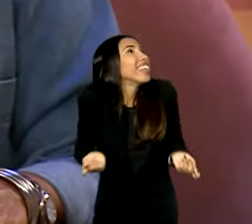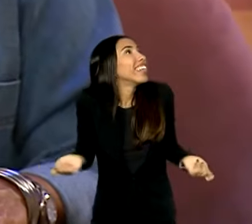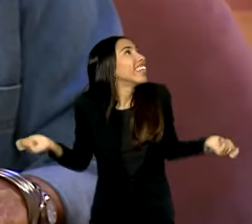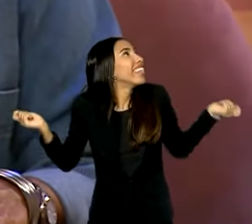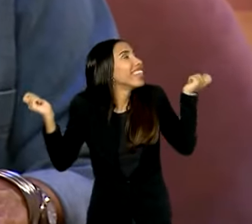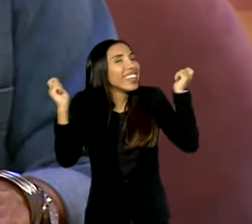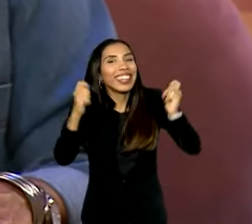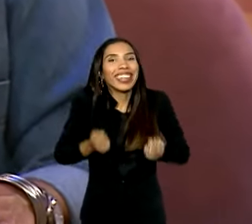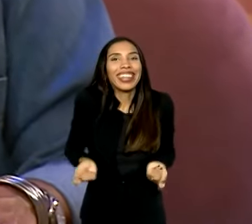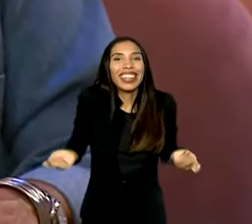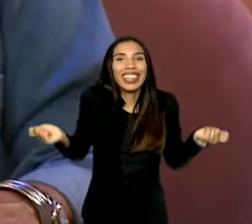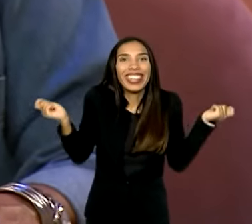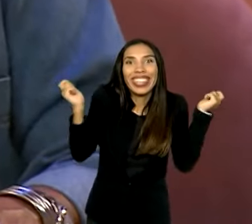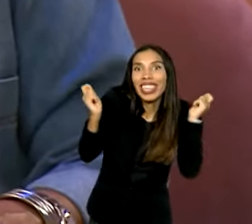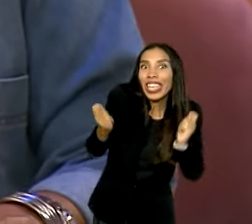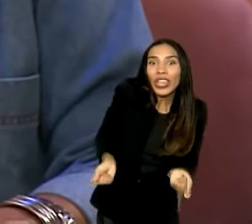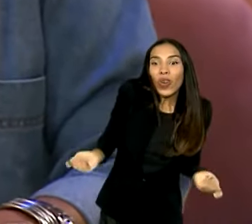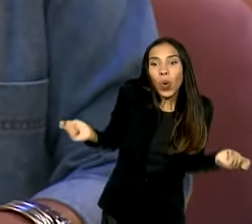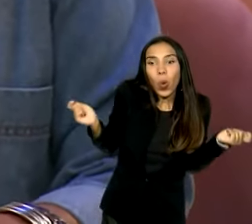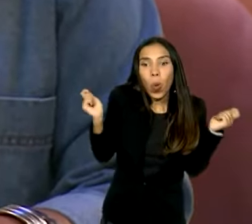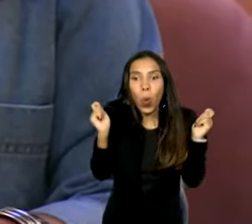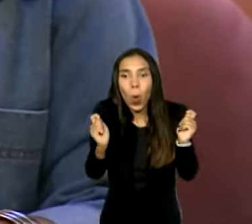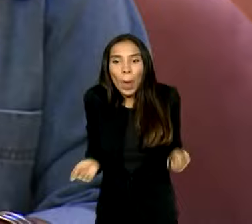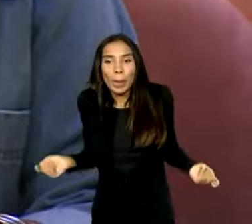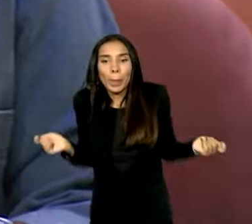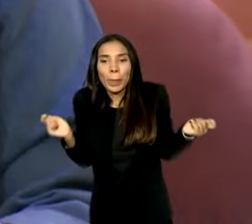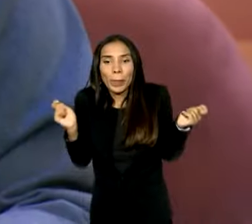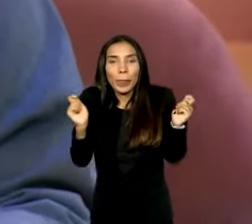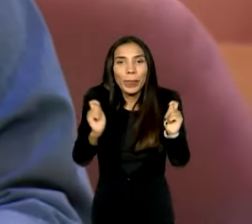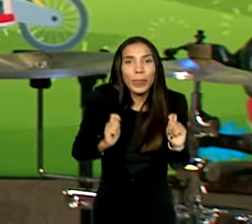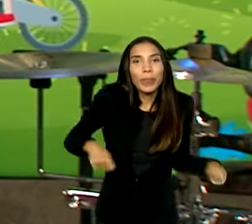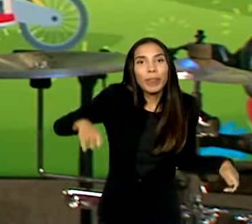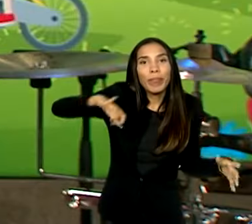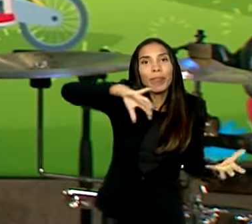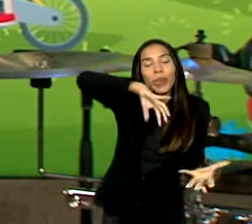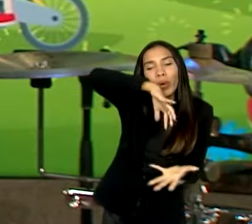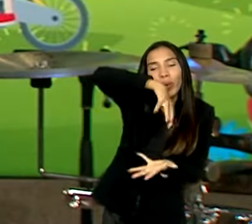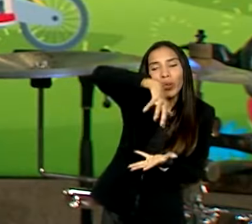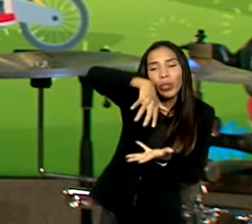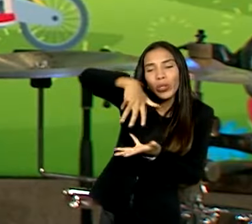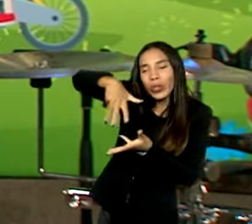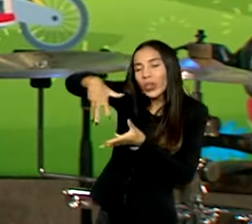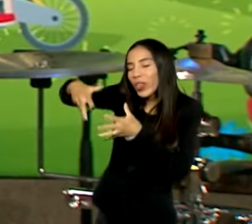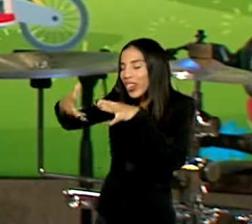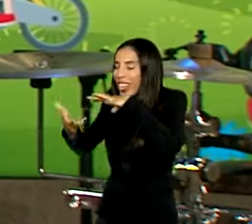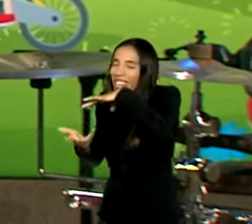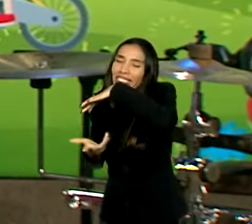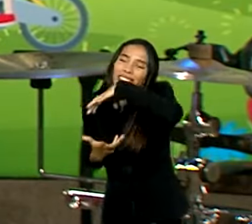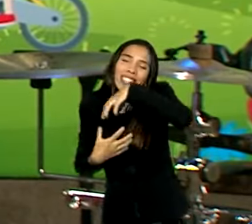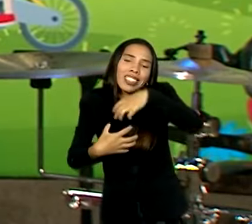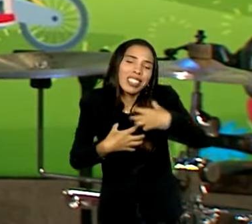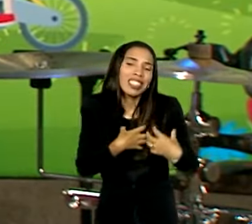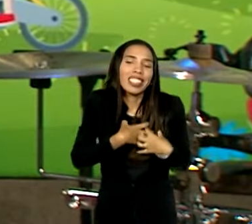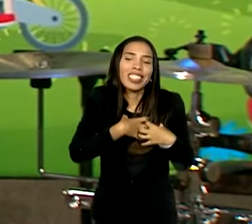chão. Uma volta, outra volta, gira mundo sem parar. Bate forte meu coração.